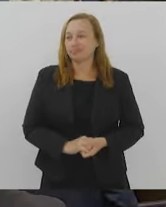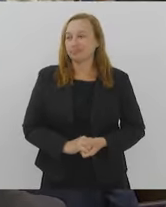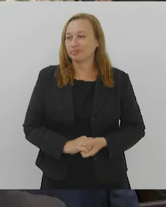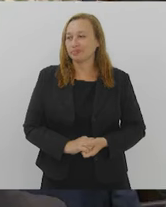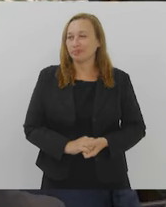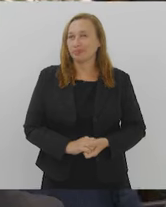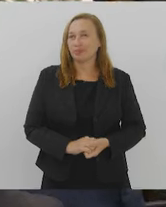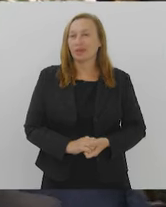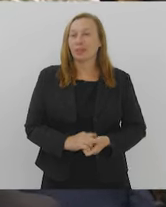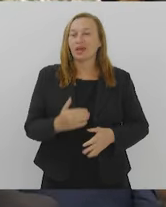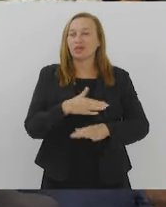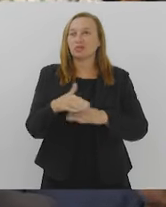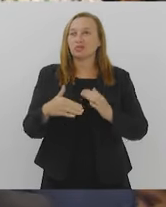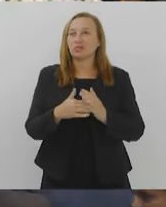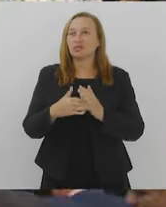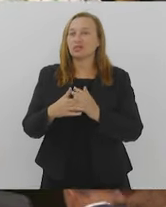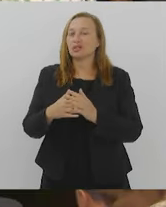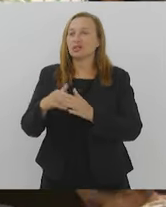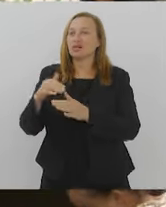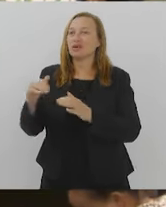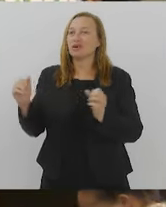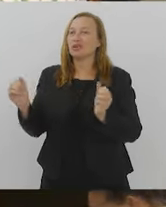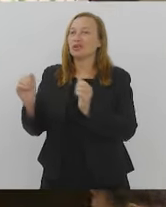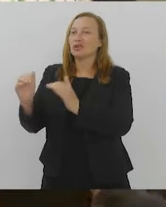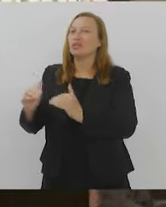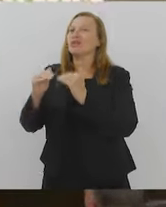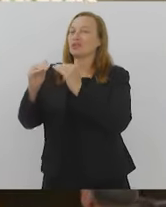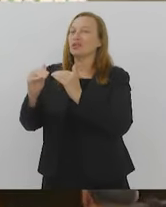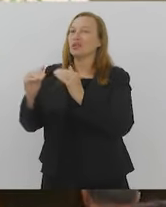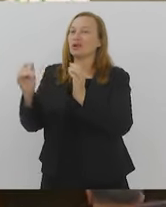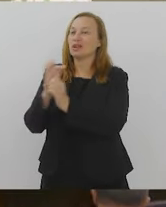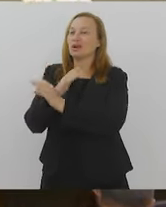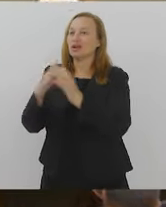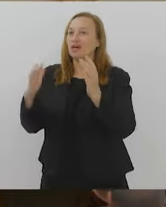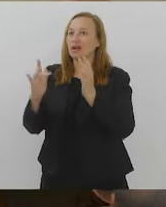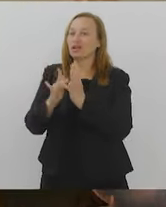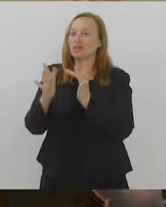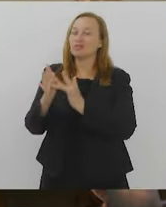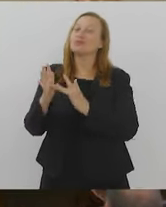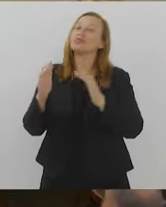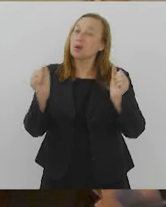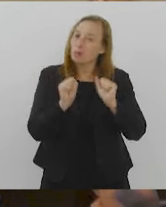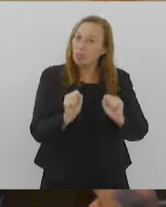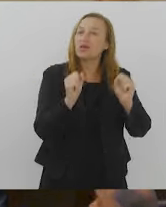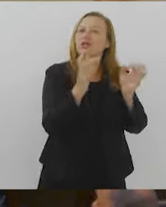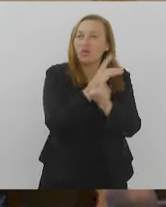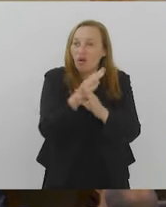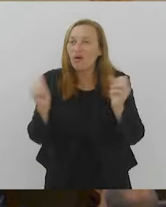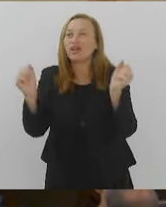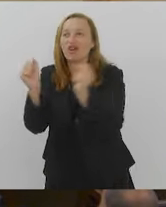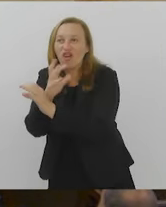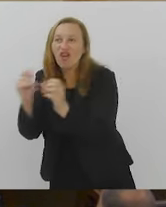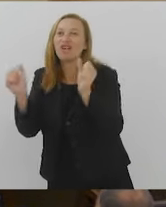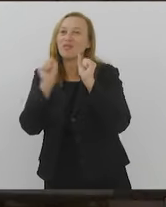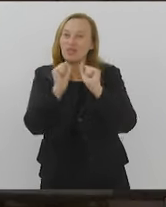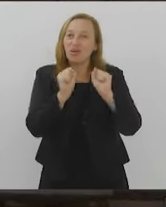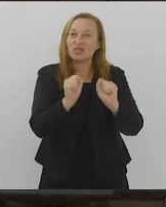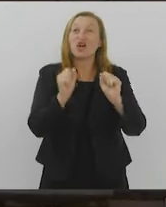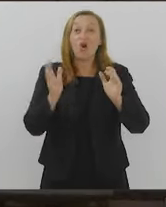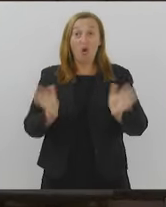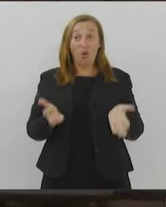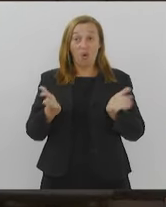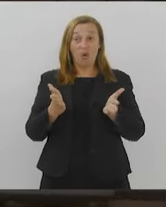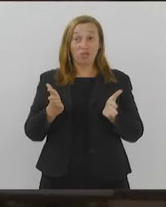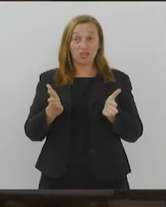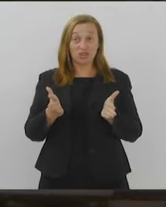Toda honra e toda glória. Toma o microfone. Pode dar glória, vai dando glória. Hoje o negócio aqui,